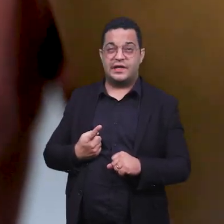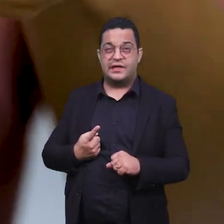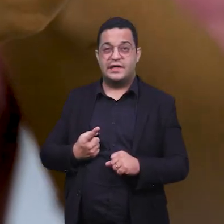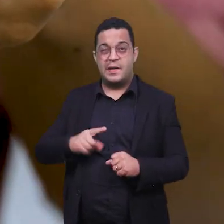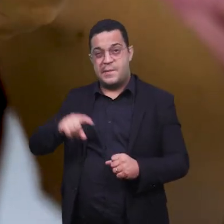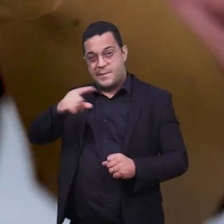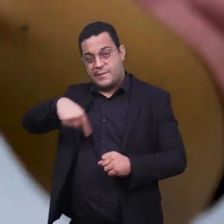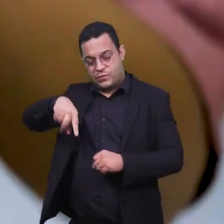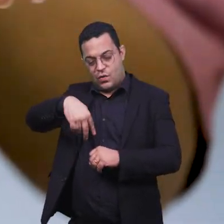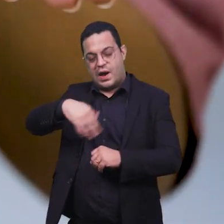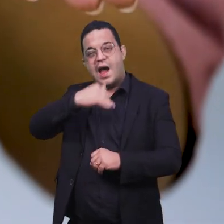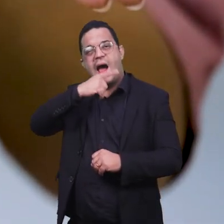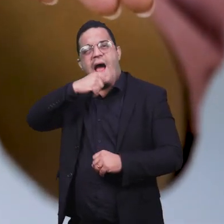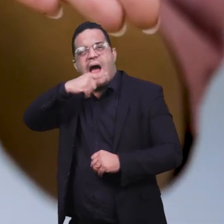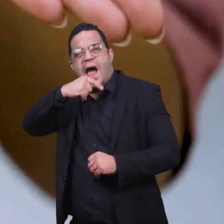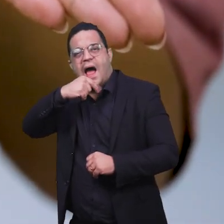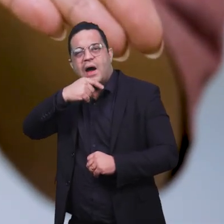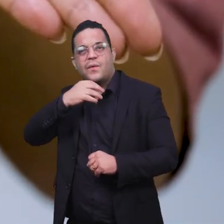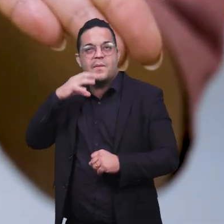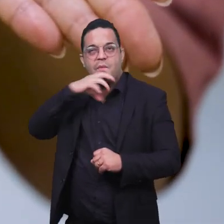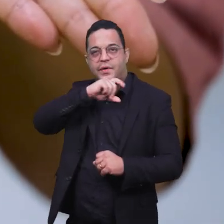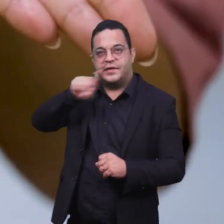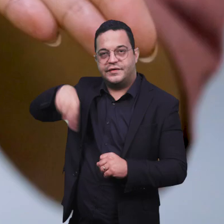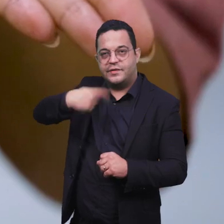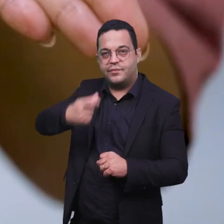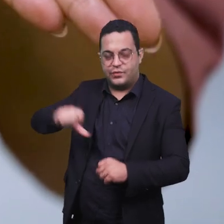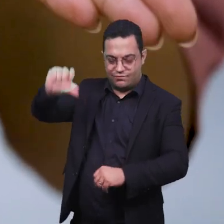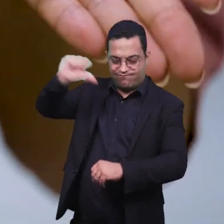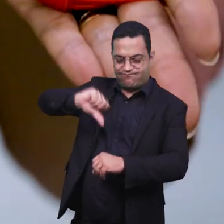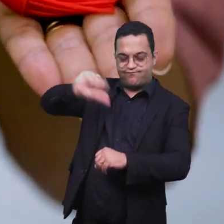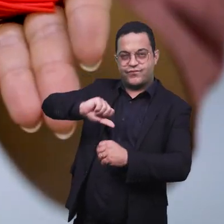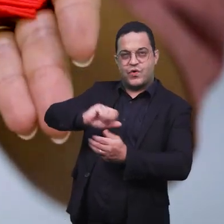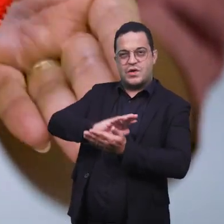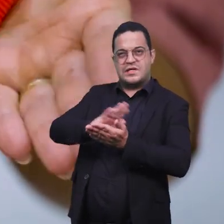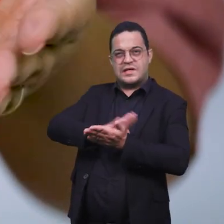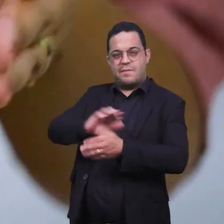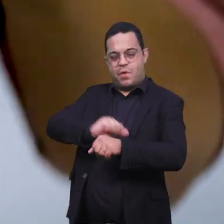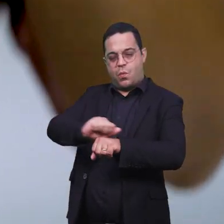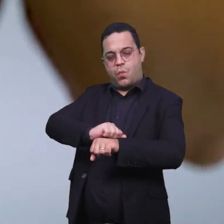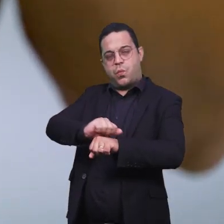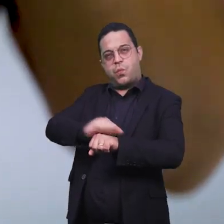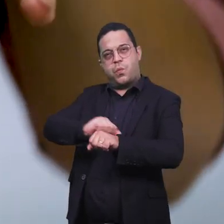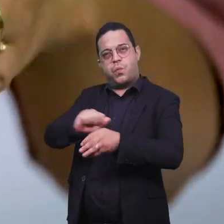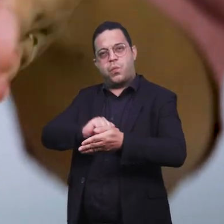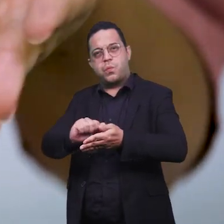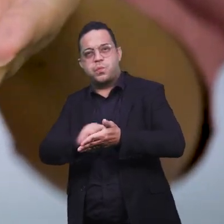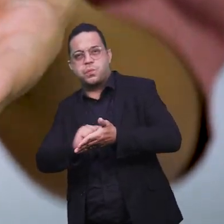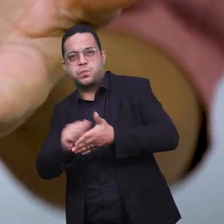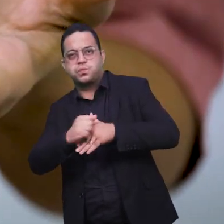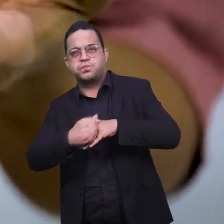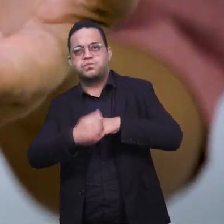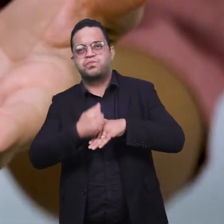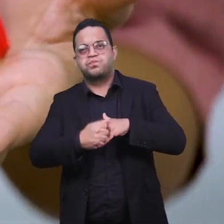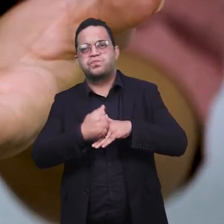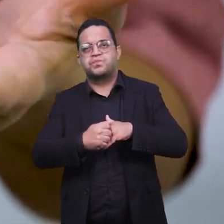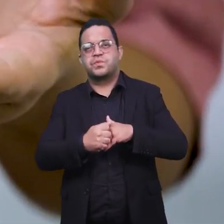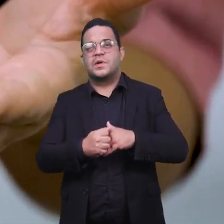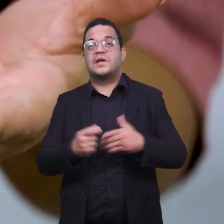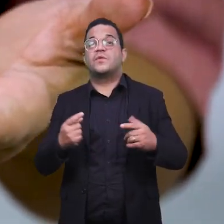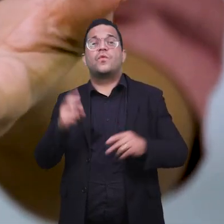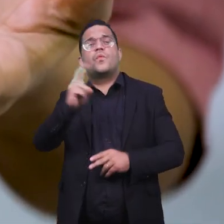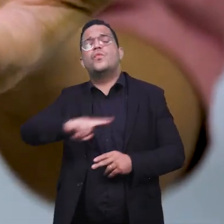com detergente neutro. Ele é muito mais prático. Então, quer pincelar, fez um pão caseiro, vai